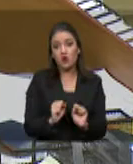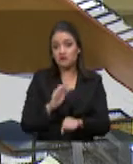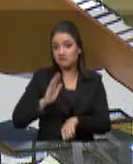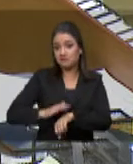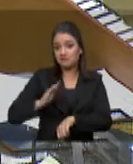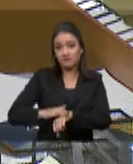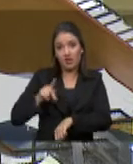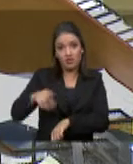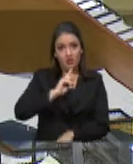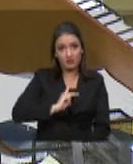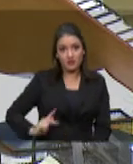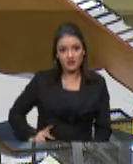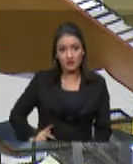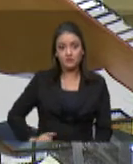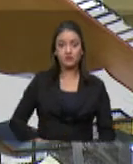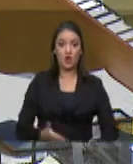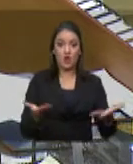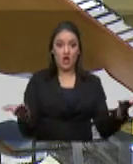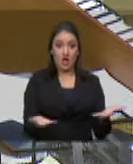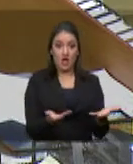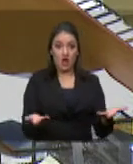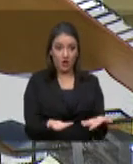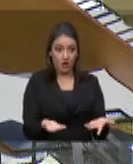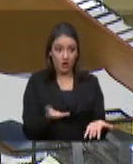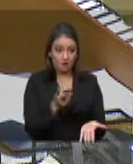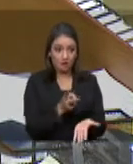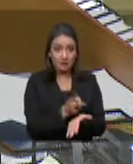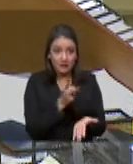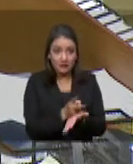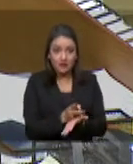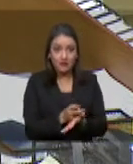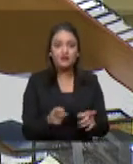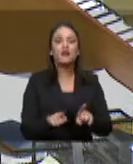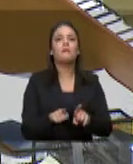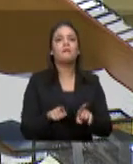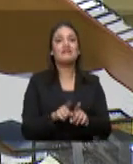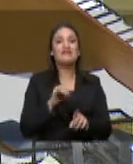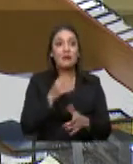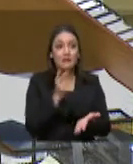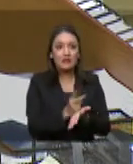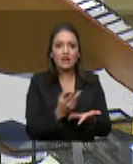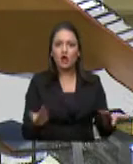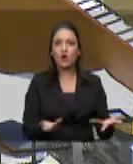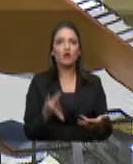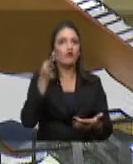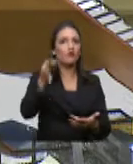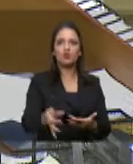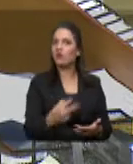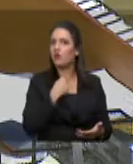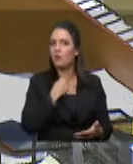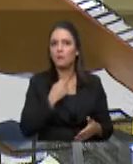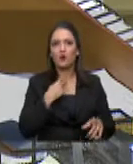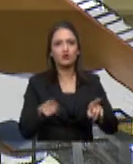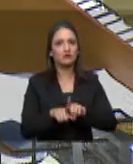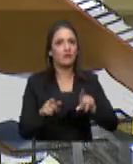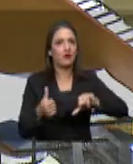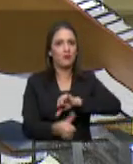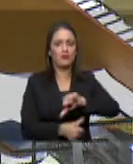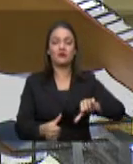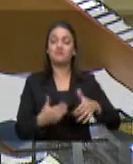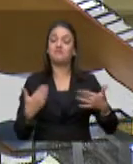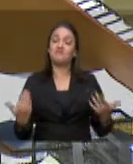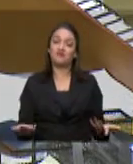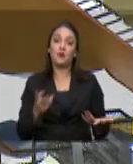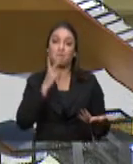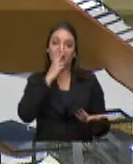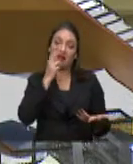aquela organização permaneça significaria impedir também que governos futuros revejam sua organização. Parece-me, com devido